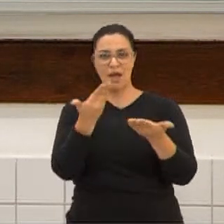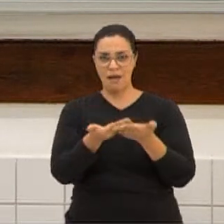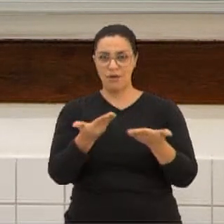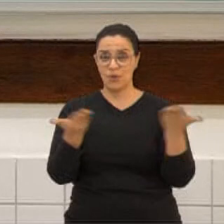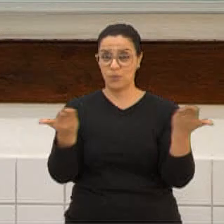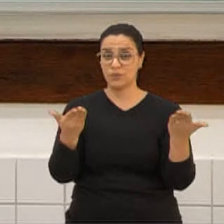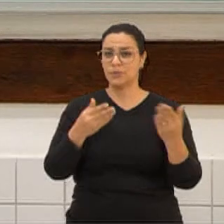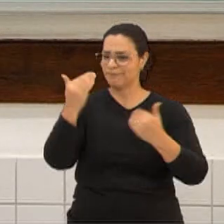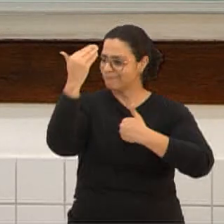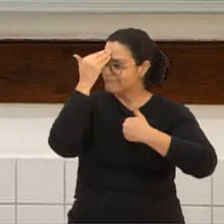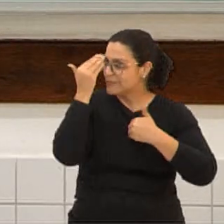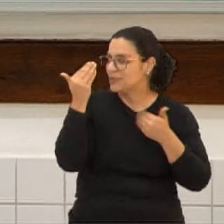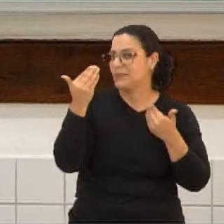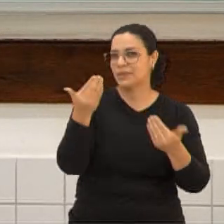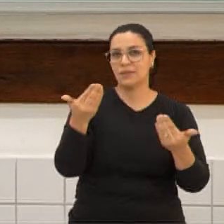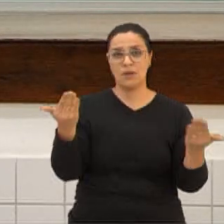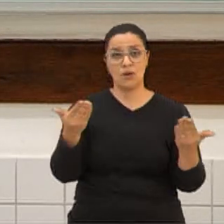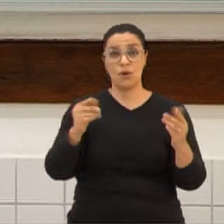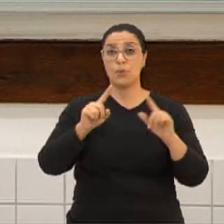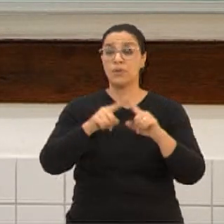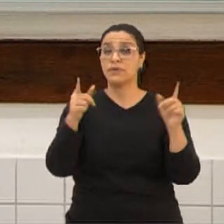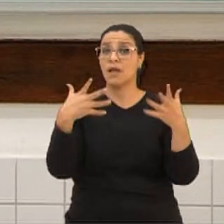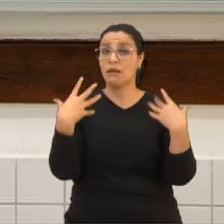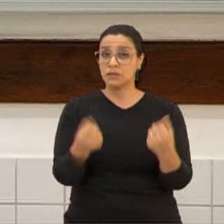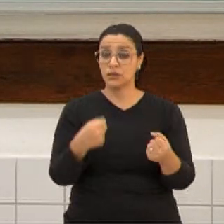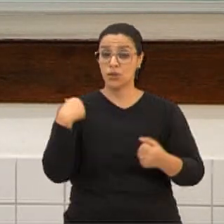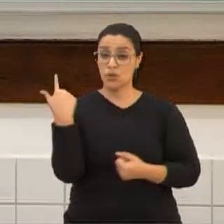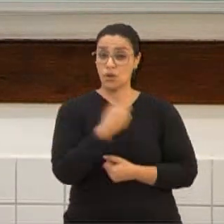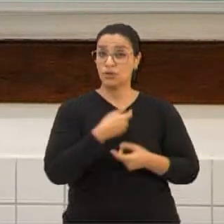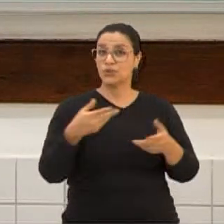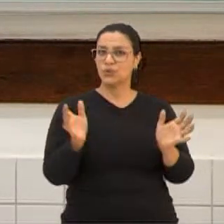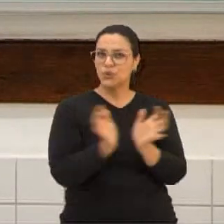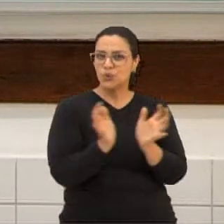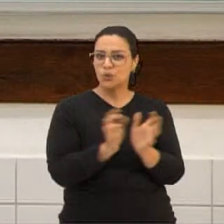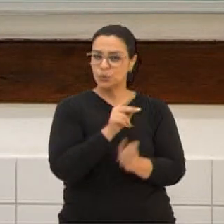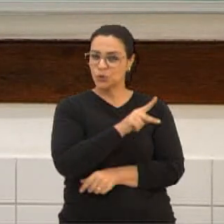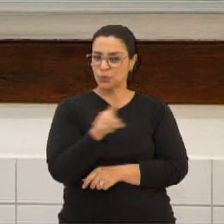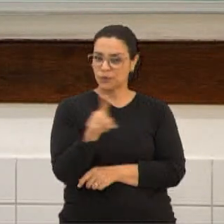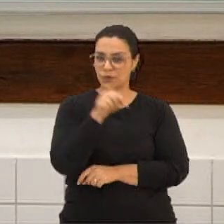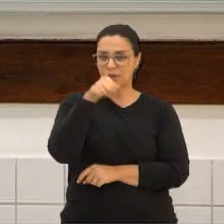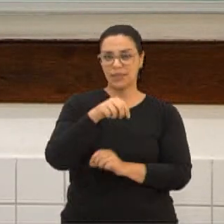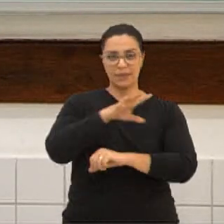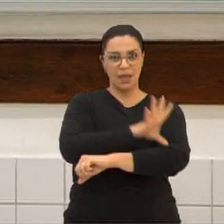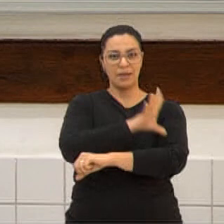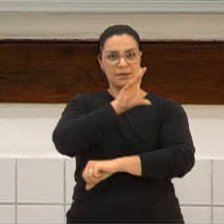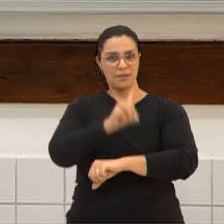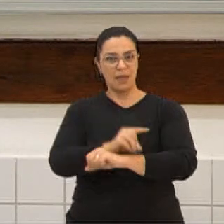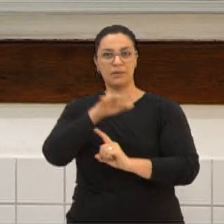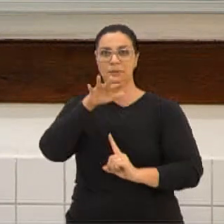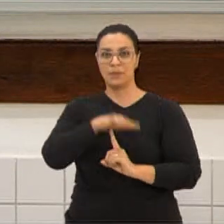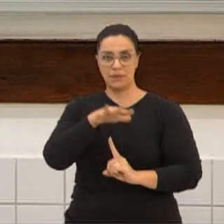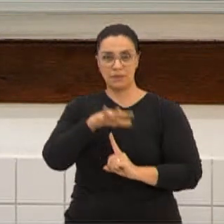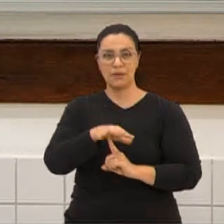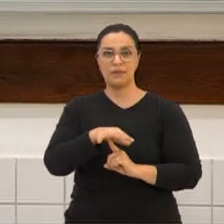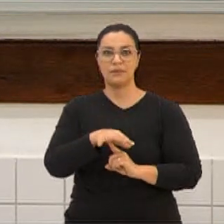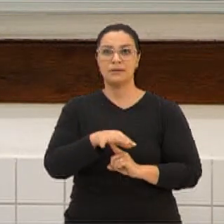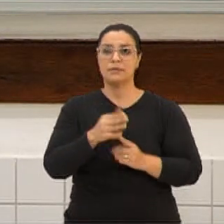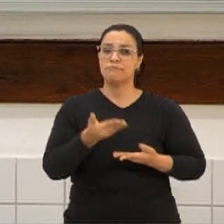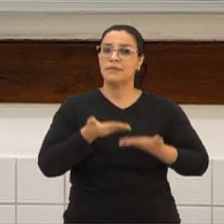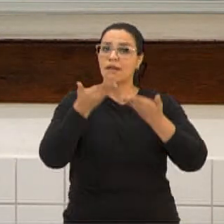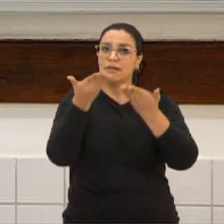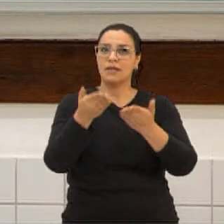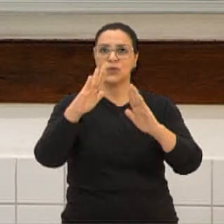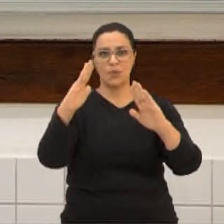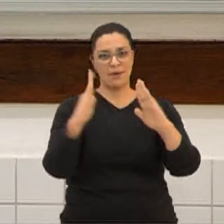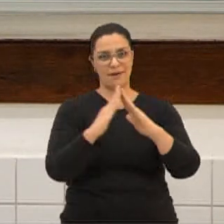acompanhando. Nosso muito obrigado por deixar a equipe de professores da Secretaria de Estado da Educação do Paraná